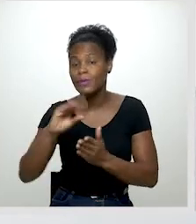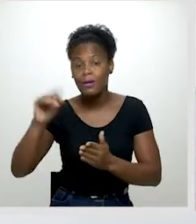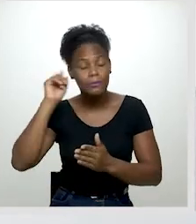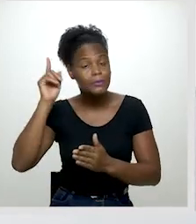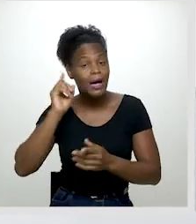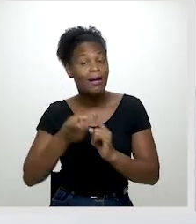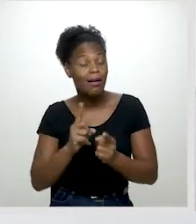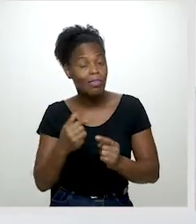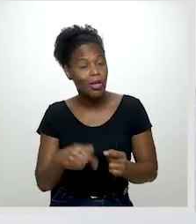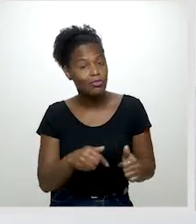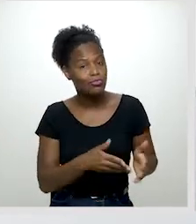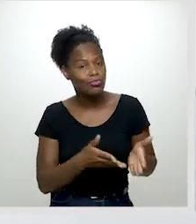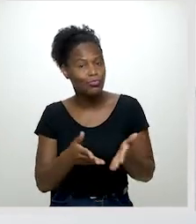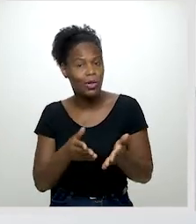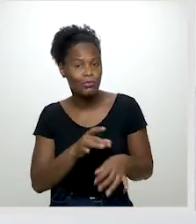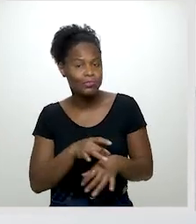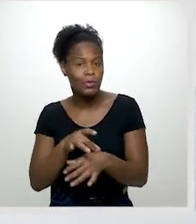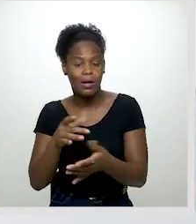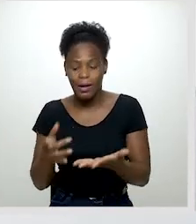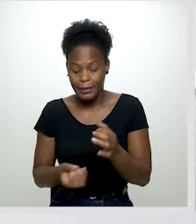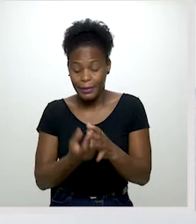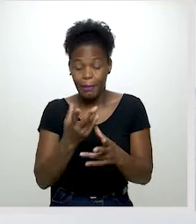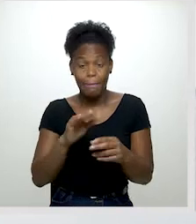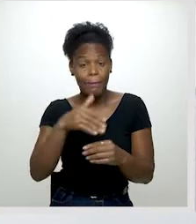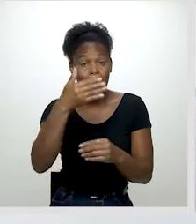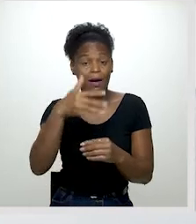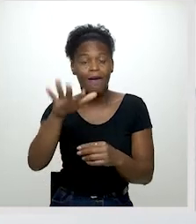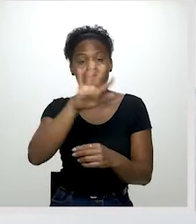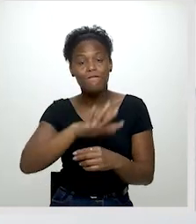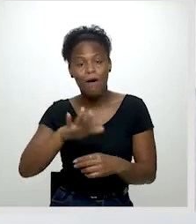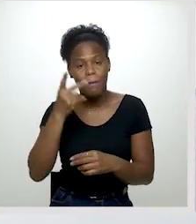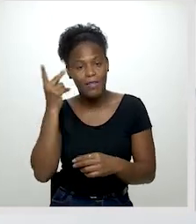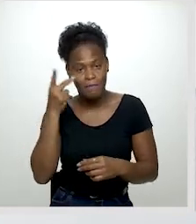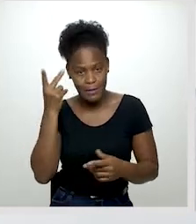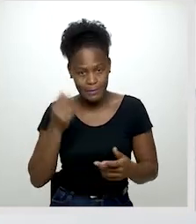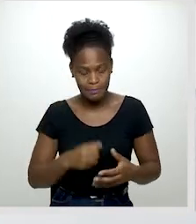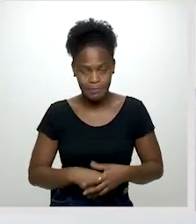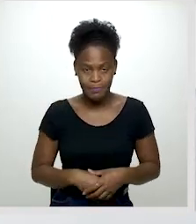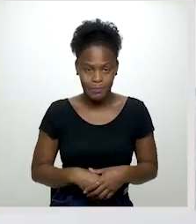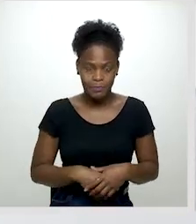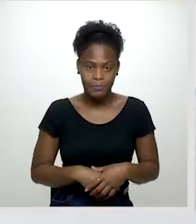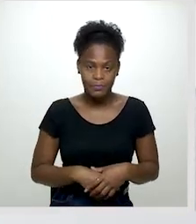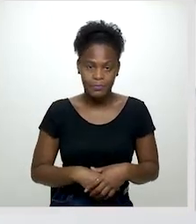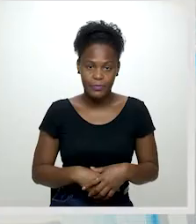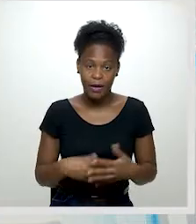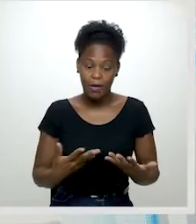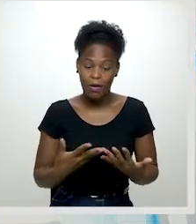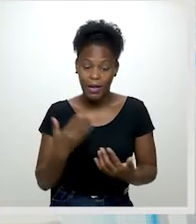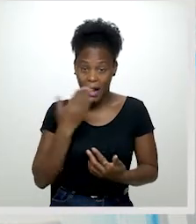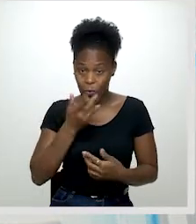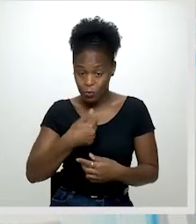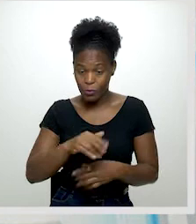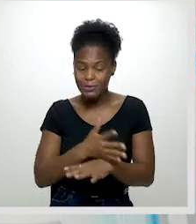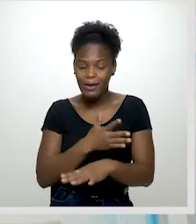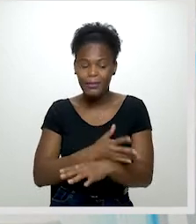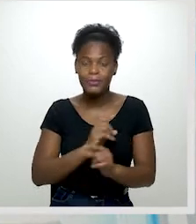fundamentais que teriam conduzido o aparecimento das primeiras formas de vida. Antes de iniciar